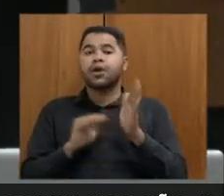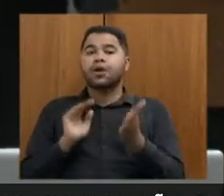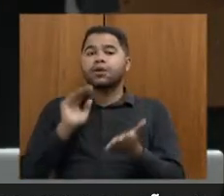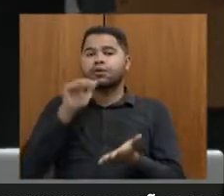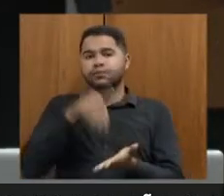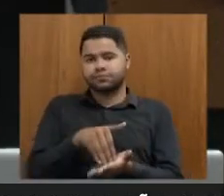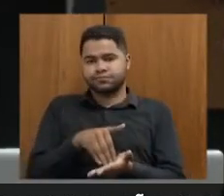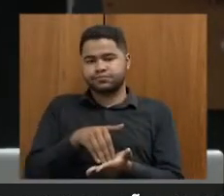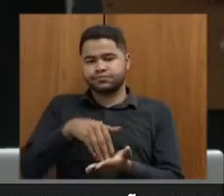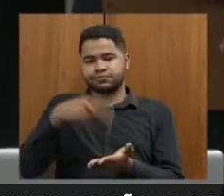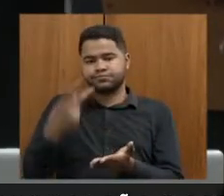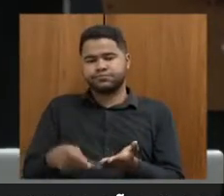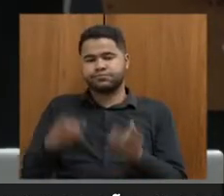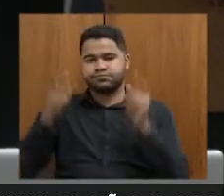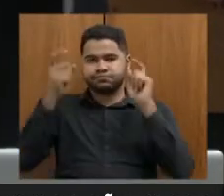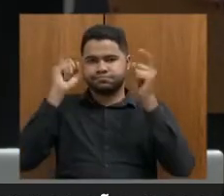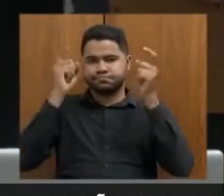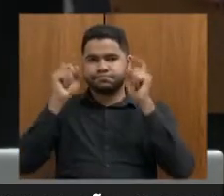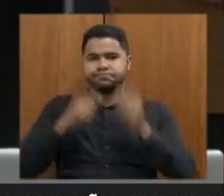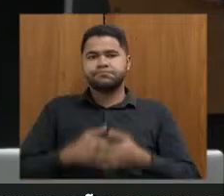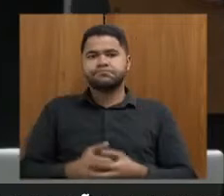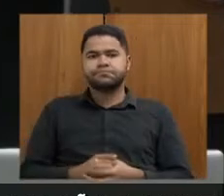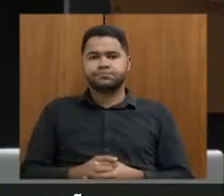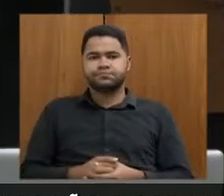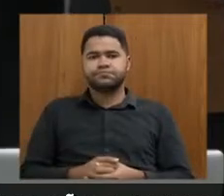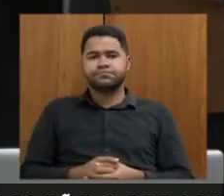final desta reunião